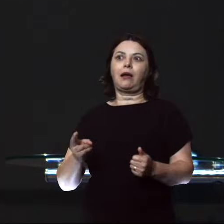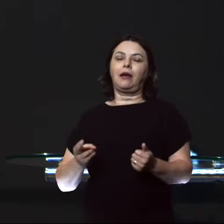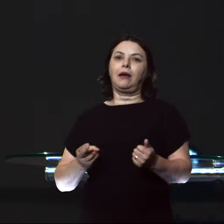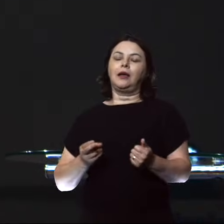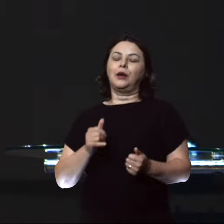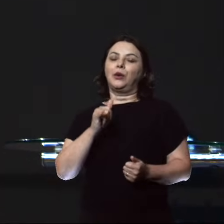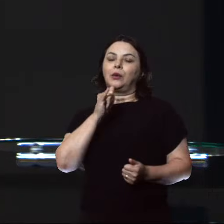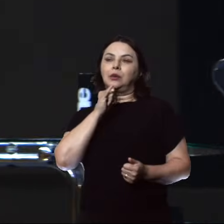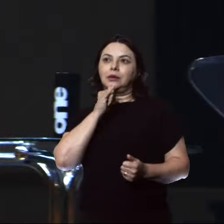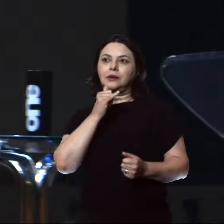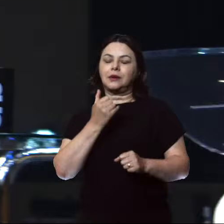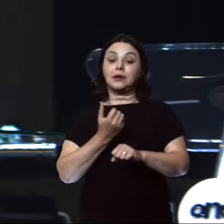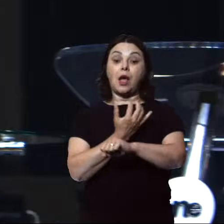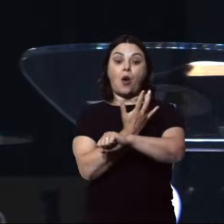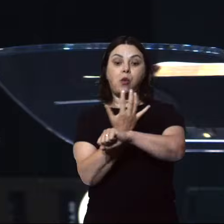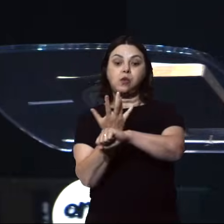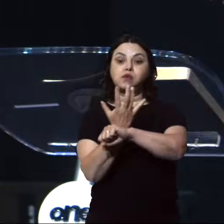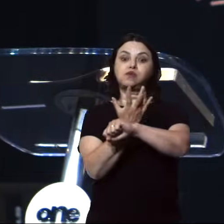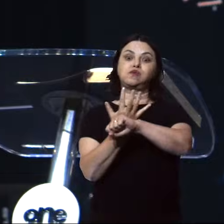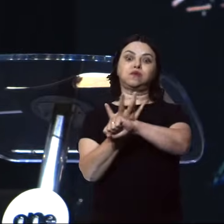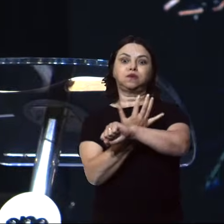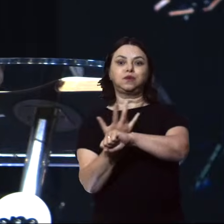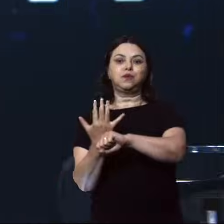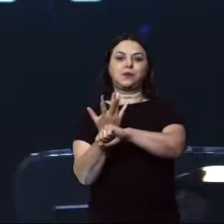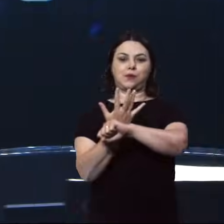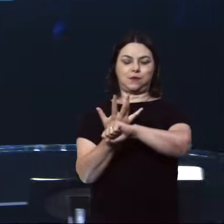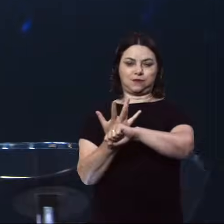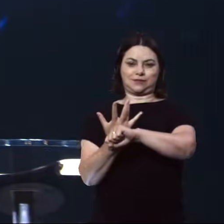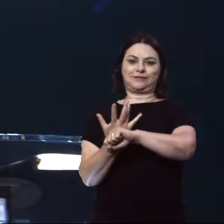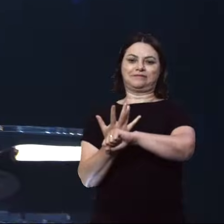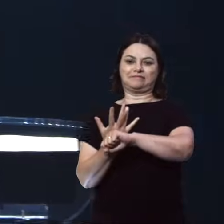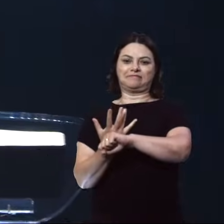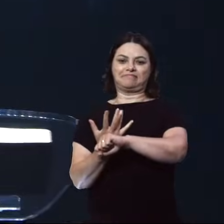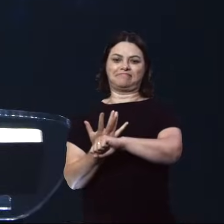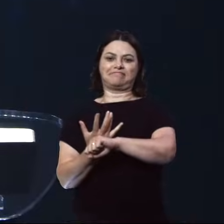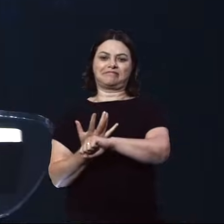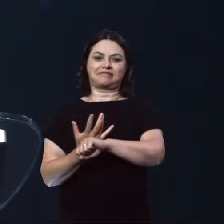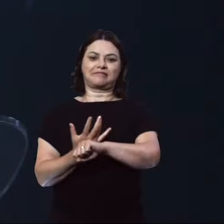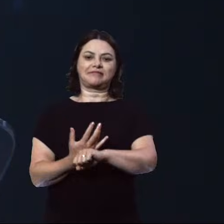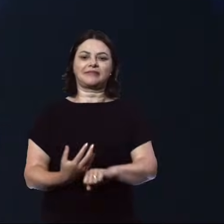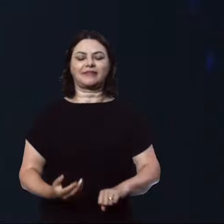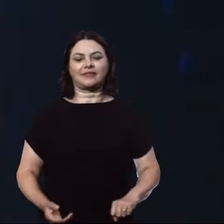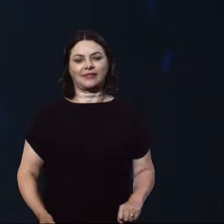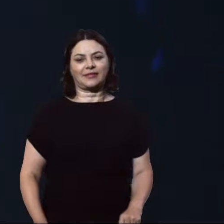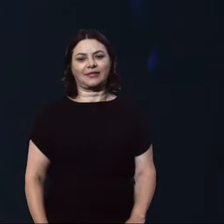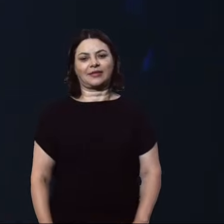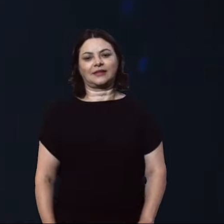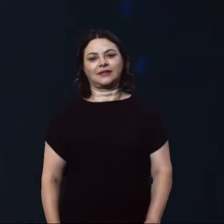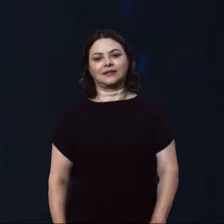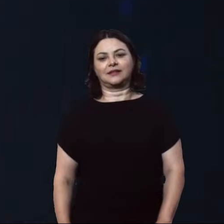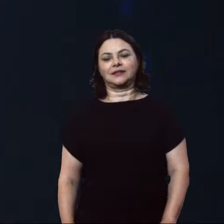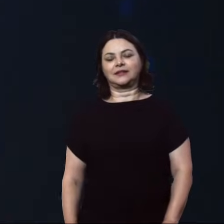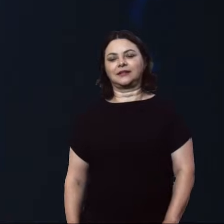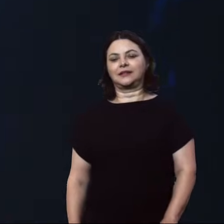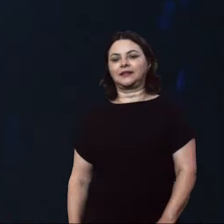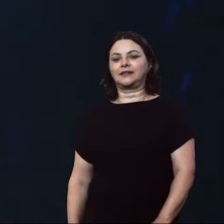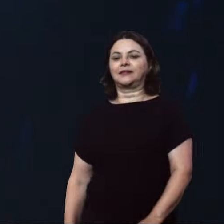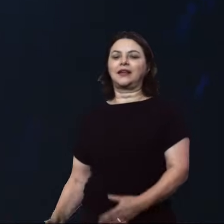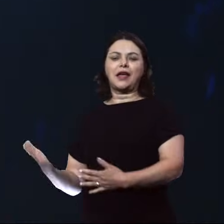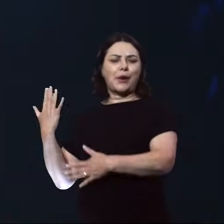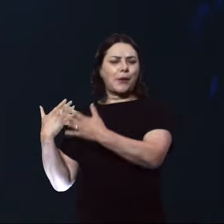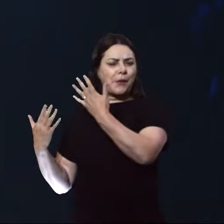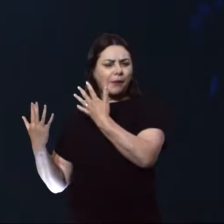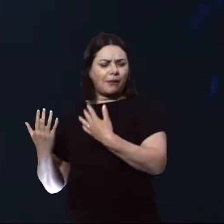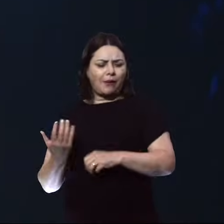assoprando chamas. É como se ele estivesse querendo reavivar reacender mesmo, aquele fogo que um dia já